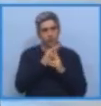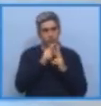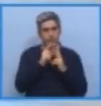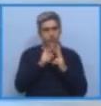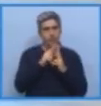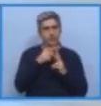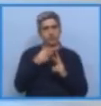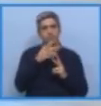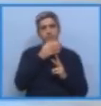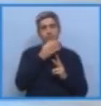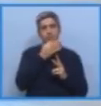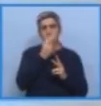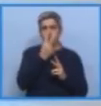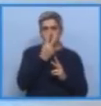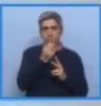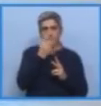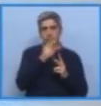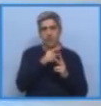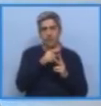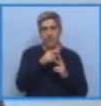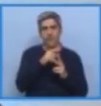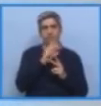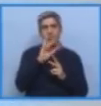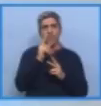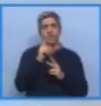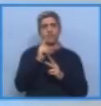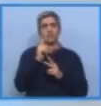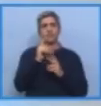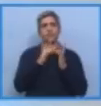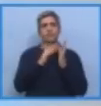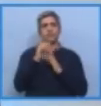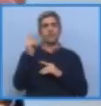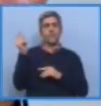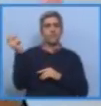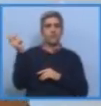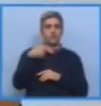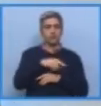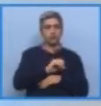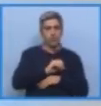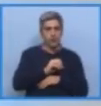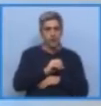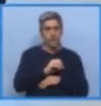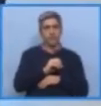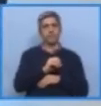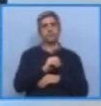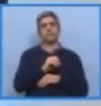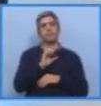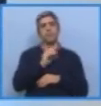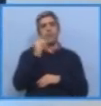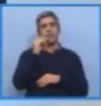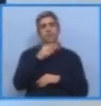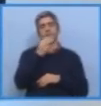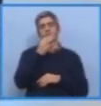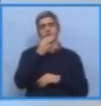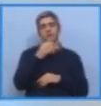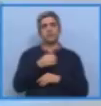tem aqui duas intervenções. A primeira, quando Jesus Cristo aparece e ele não está presente, e a maneira como ele